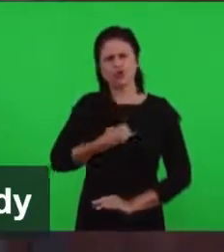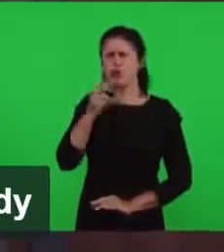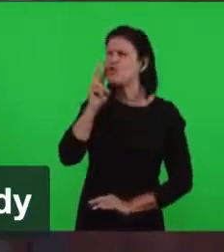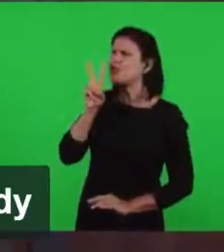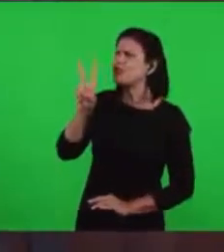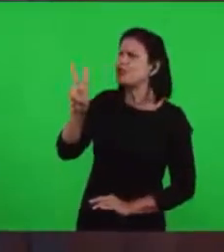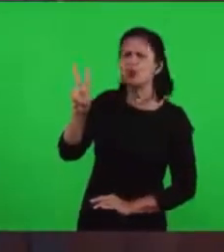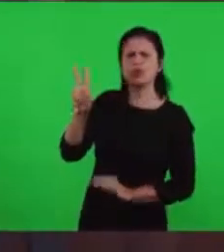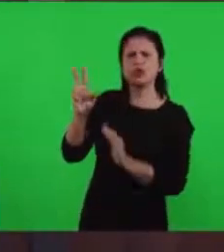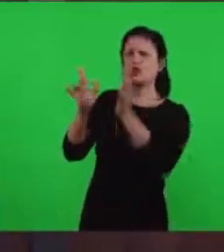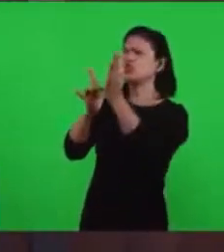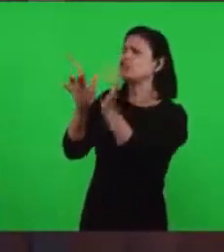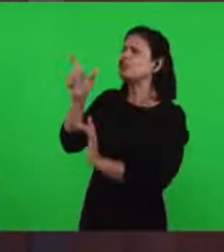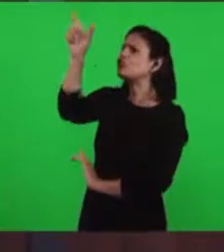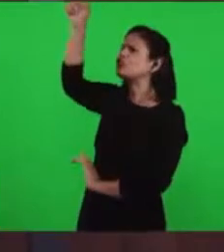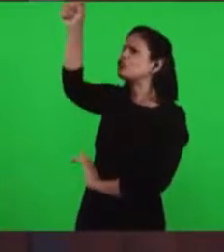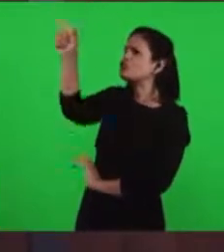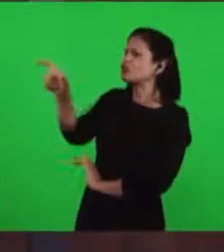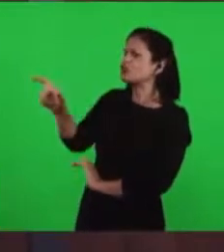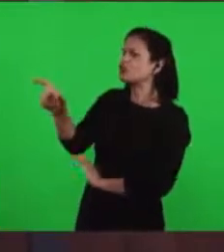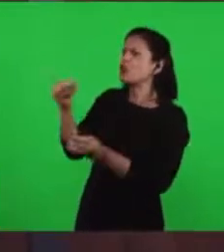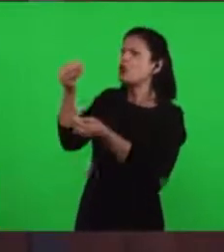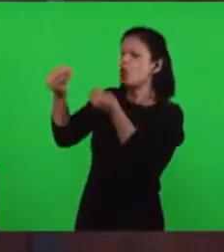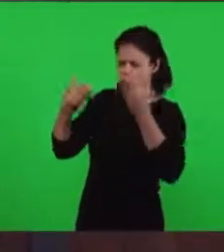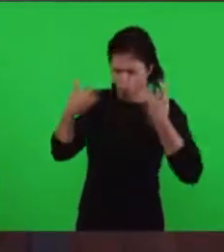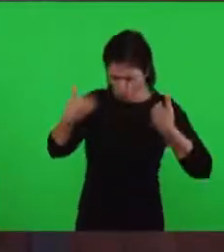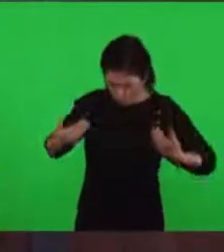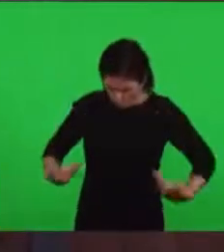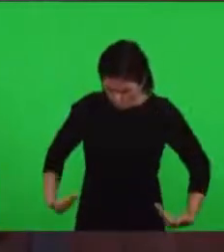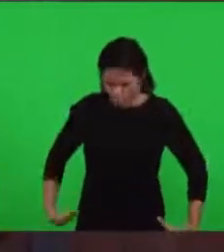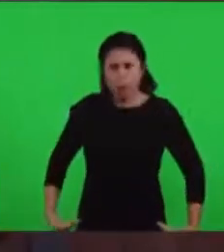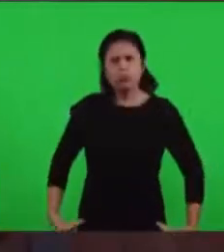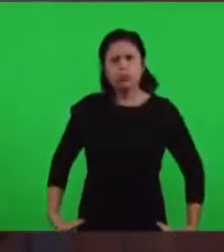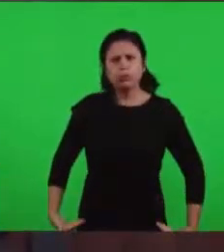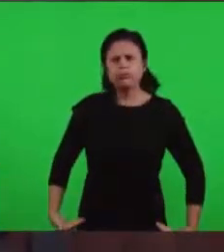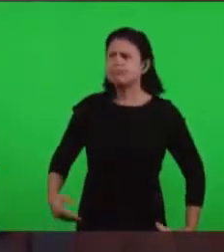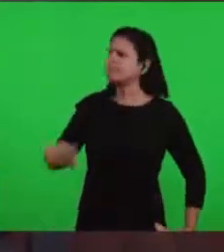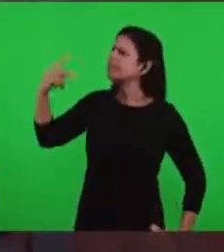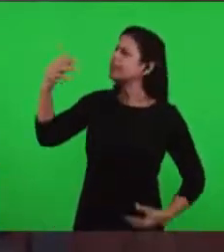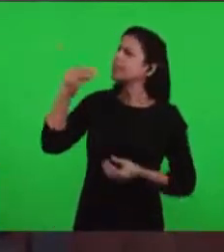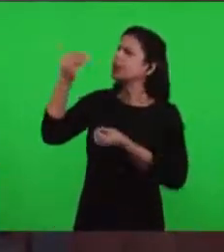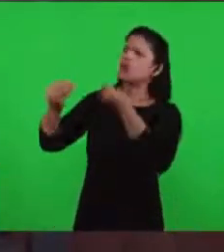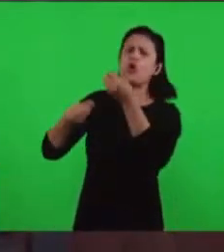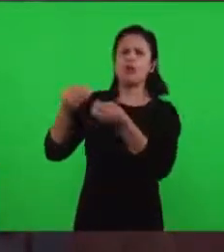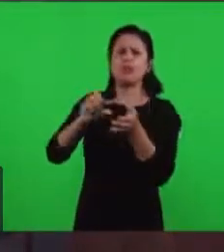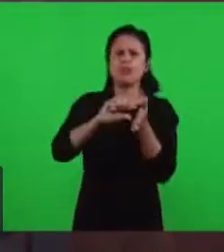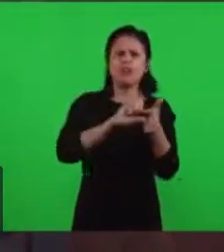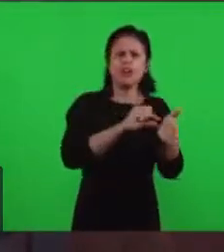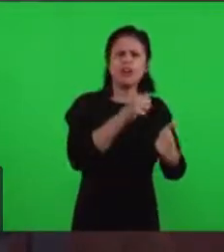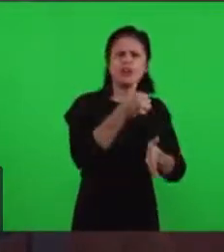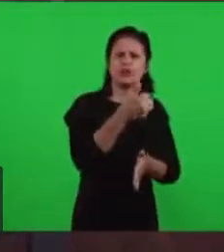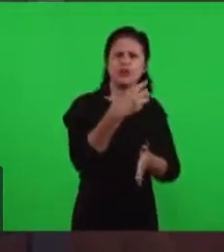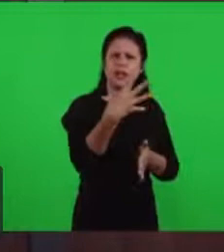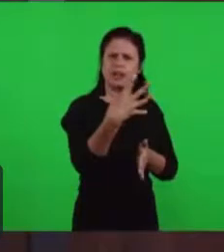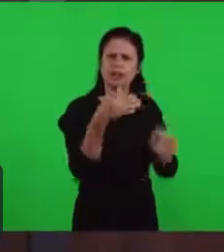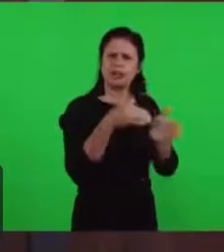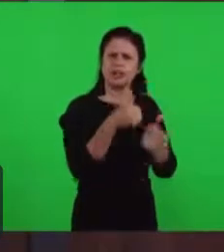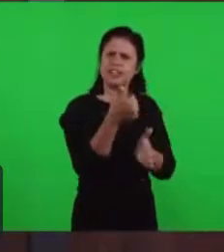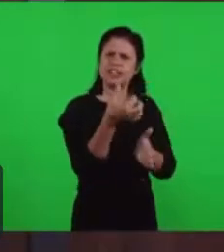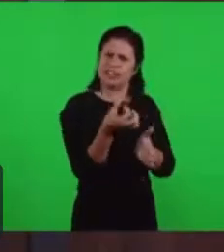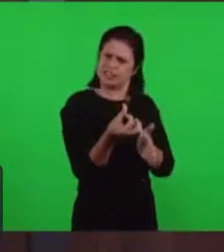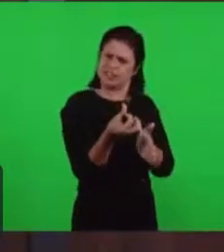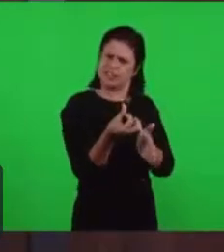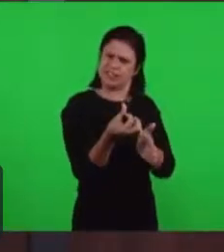filho do homem citada nos versos de 14 a 16 do livro de apocalipse